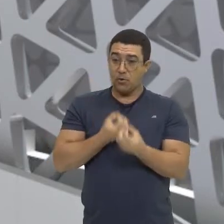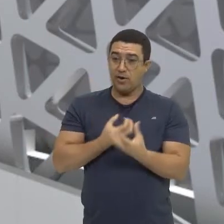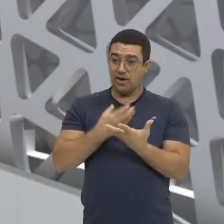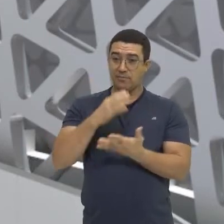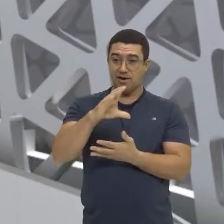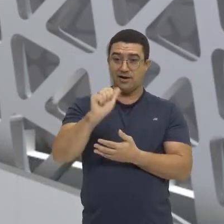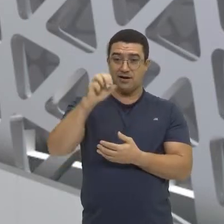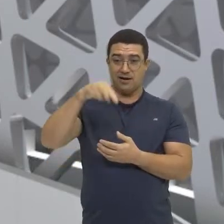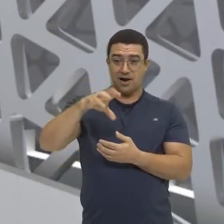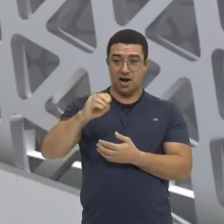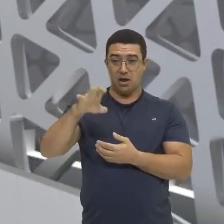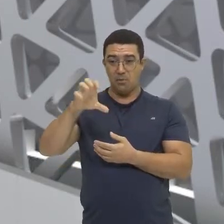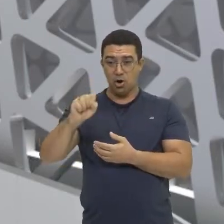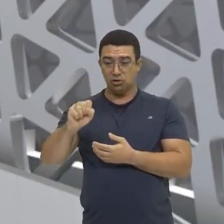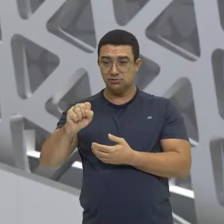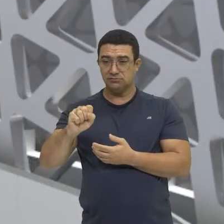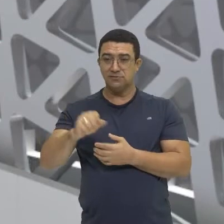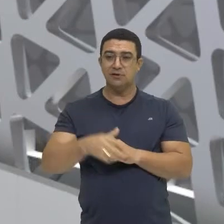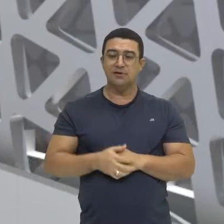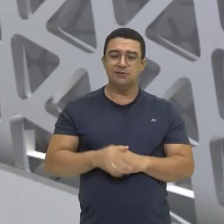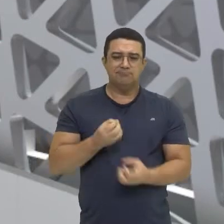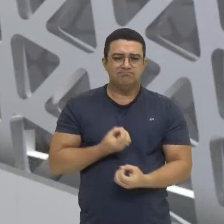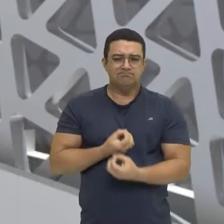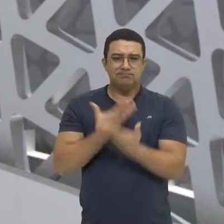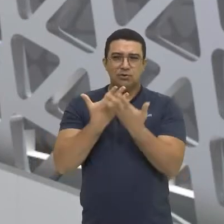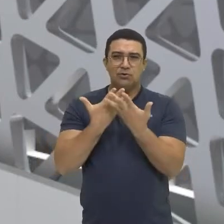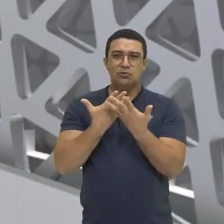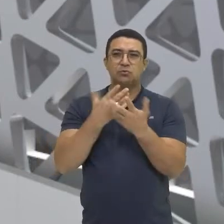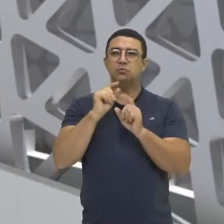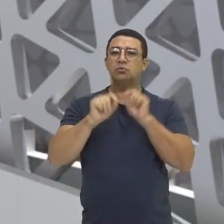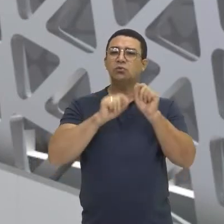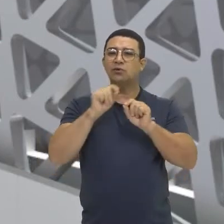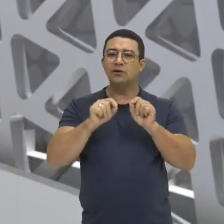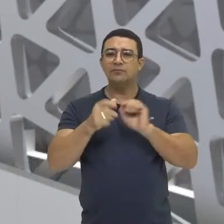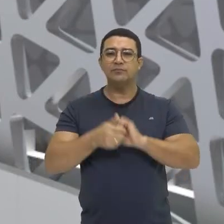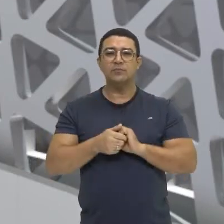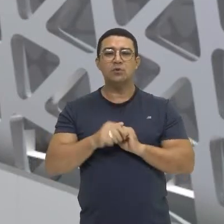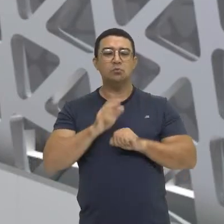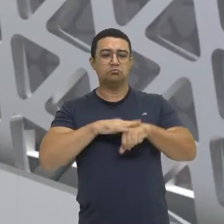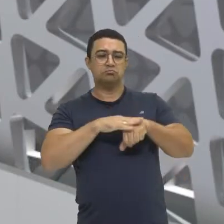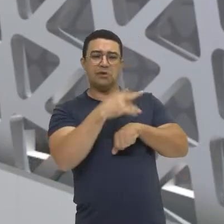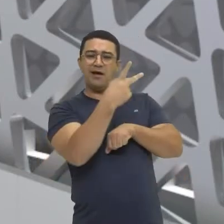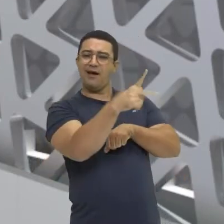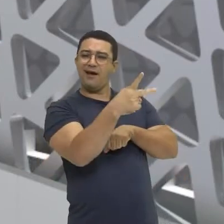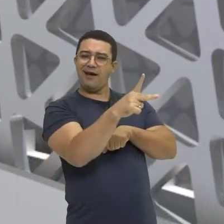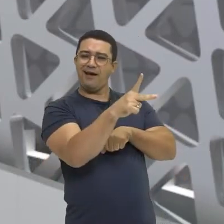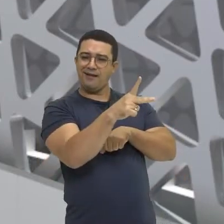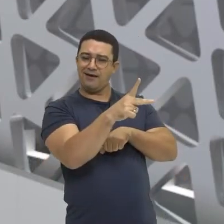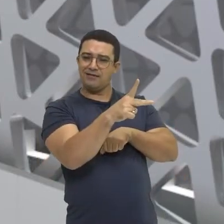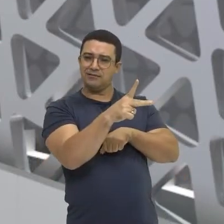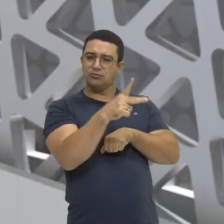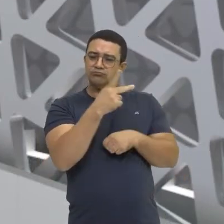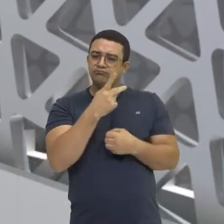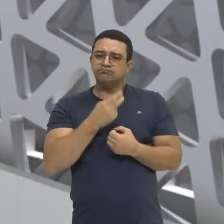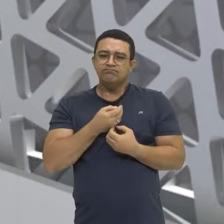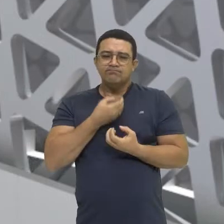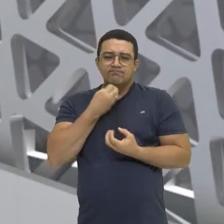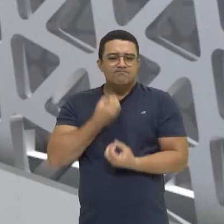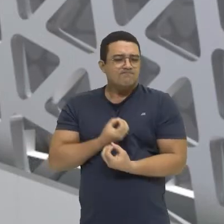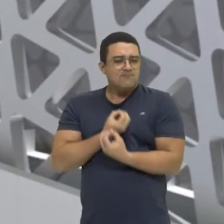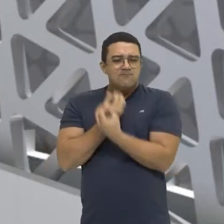de outros poetas. Então, a maneira como ela interpretou esse